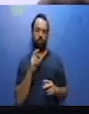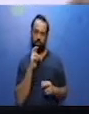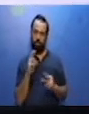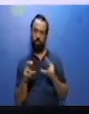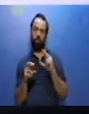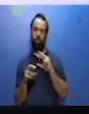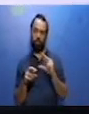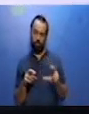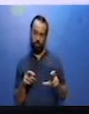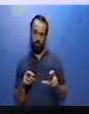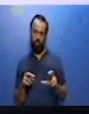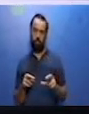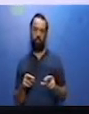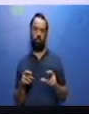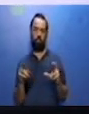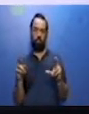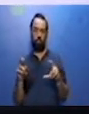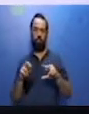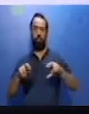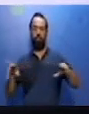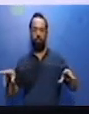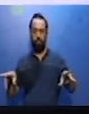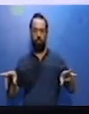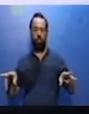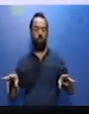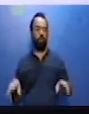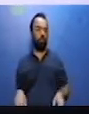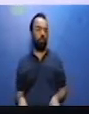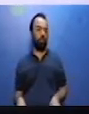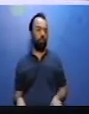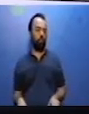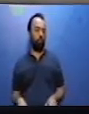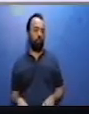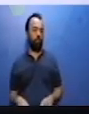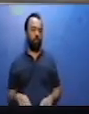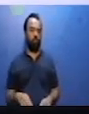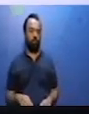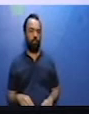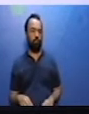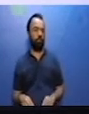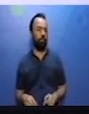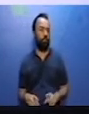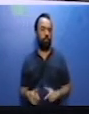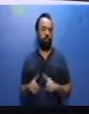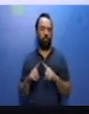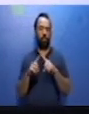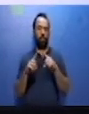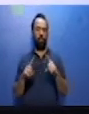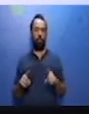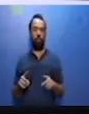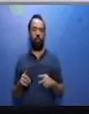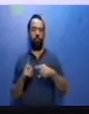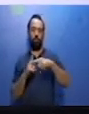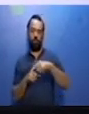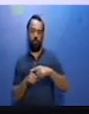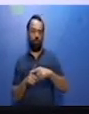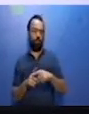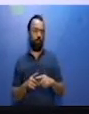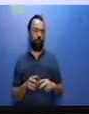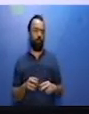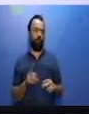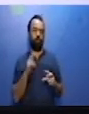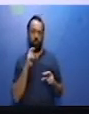reais distintas diferentes com toda vez que o delta for positivo vai ser duas equações